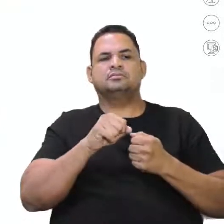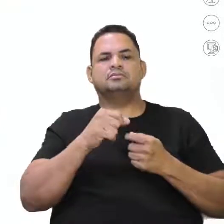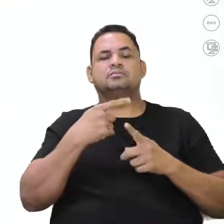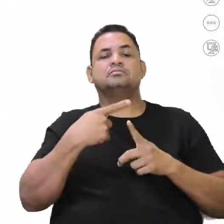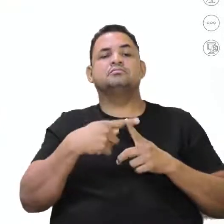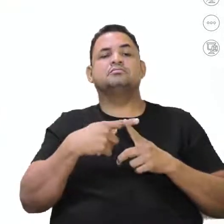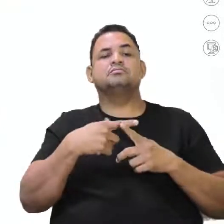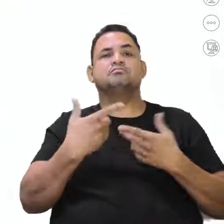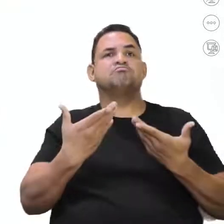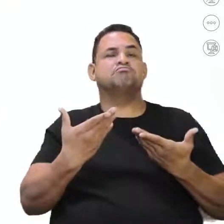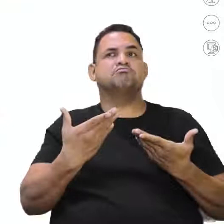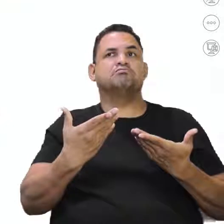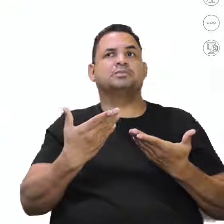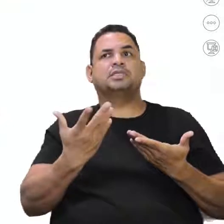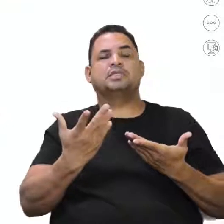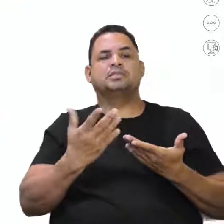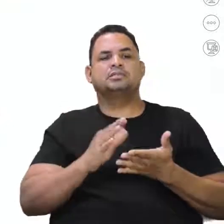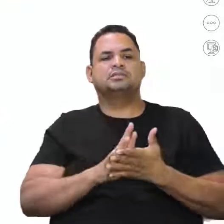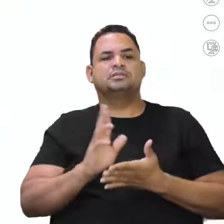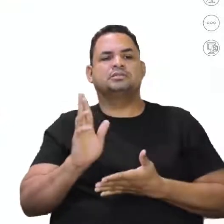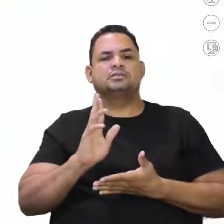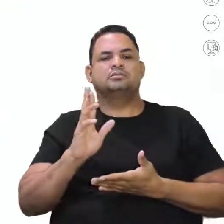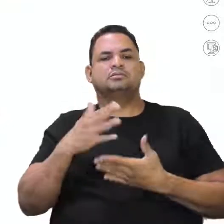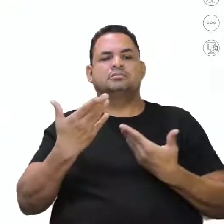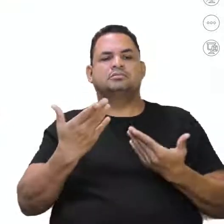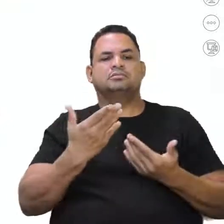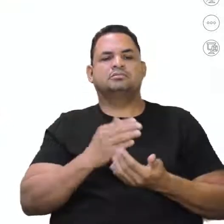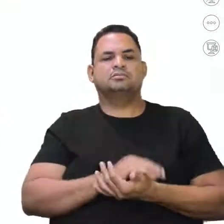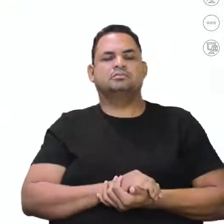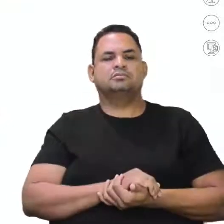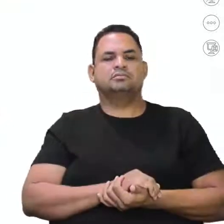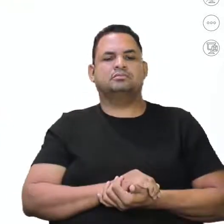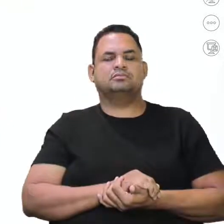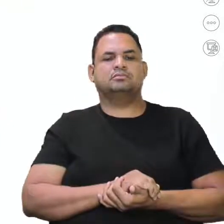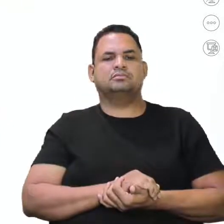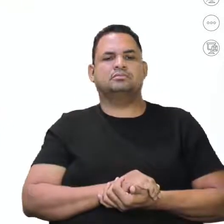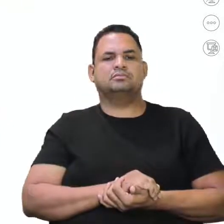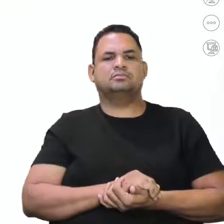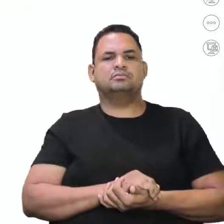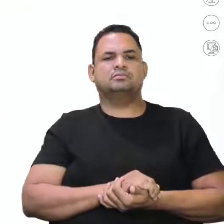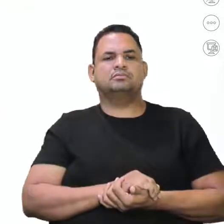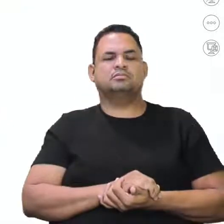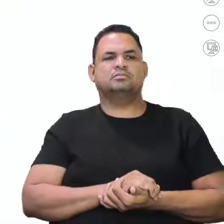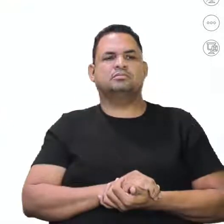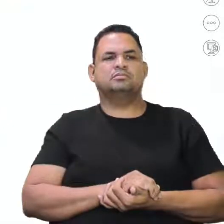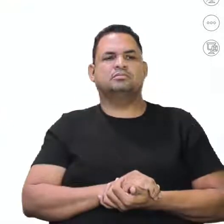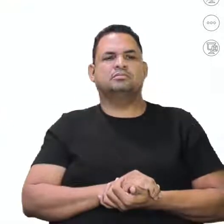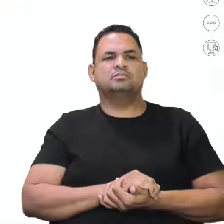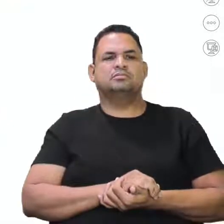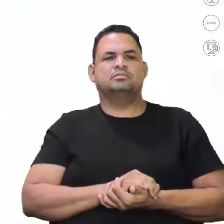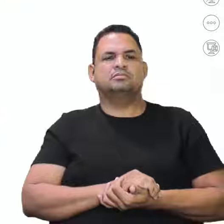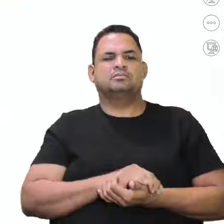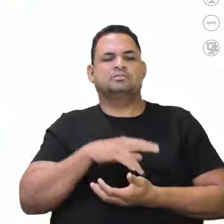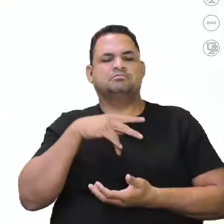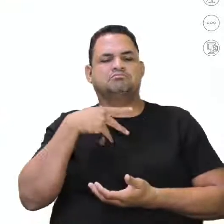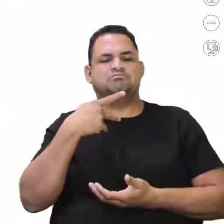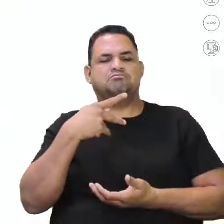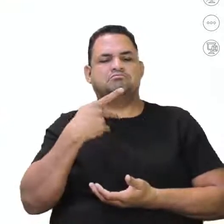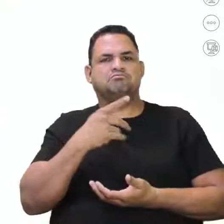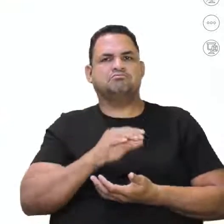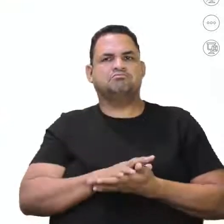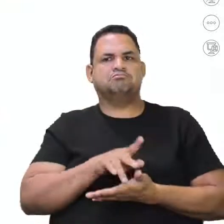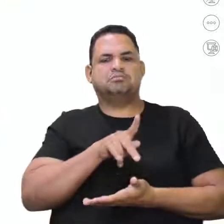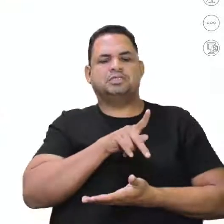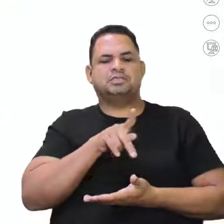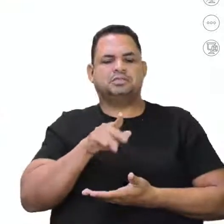por quem? Então, lembra quando eu falei lá para vocês a questão do little people? Eu falei pessoas pequenas. O que